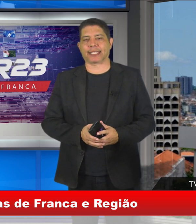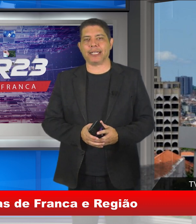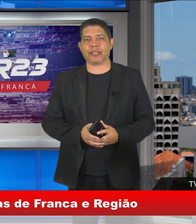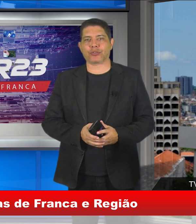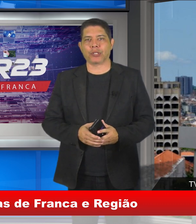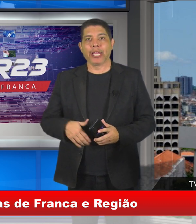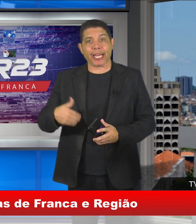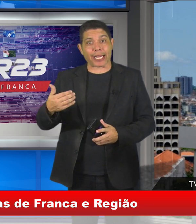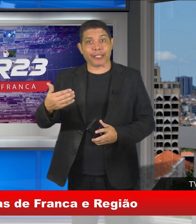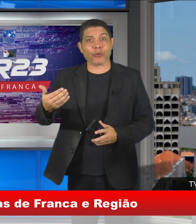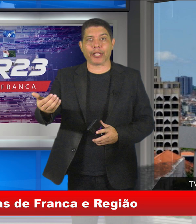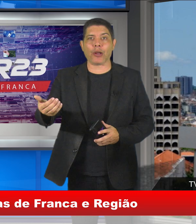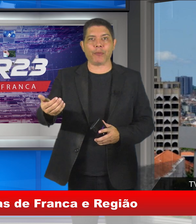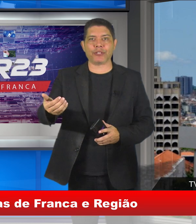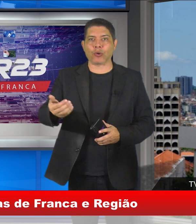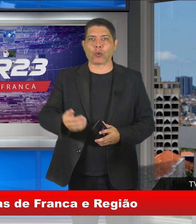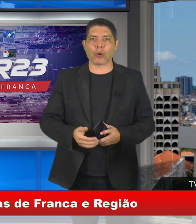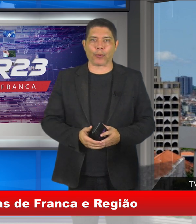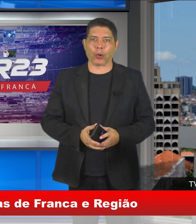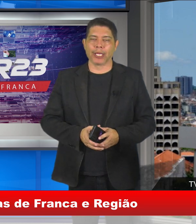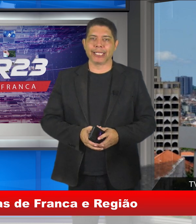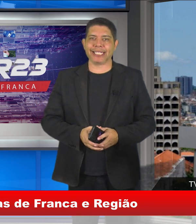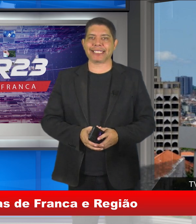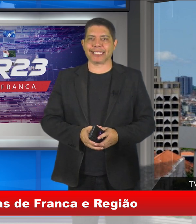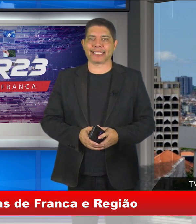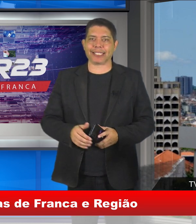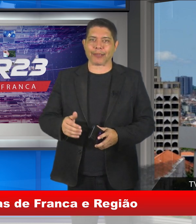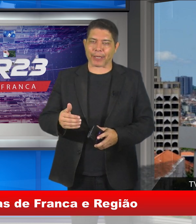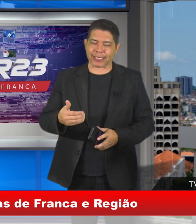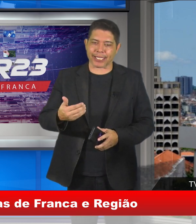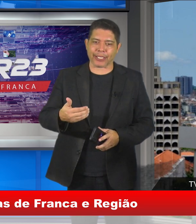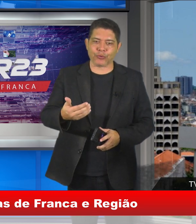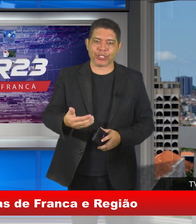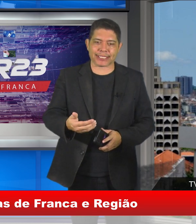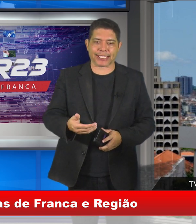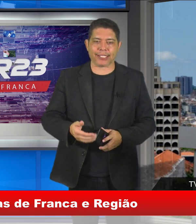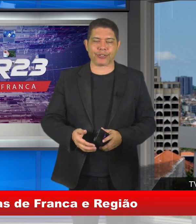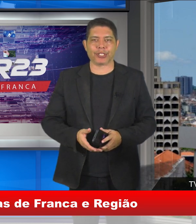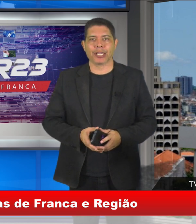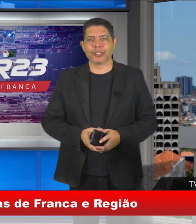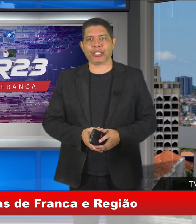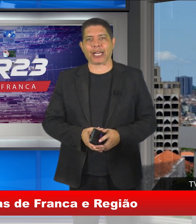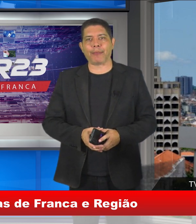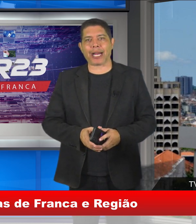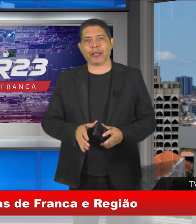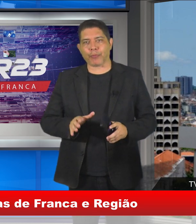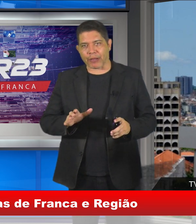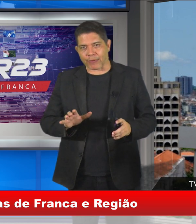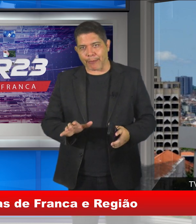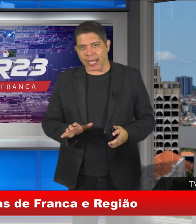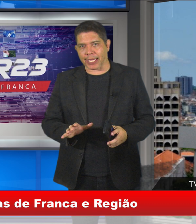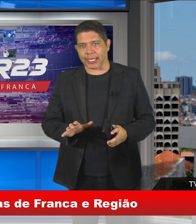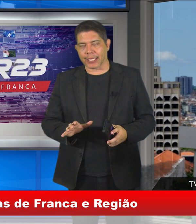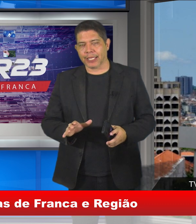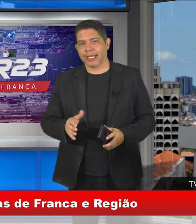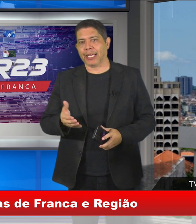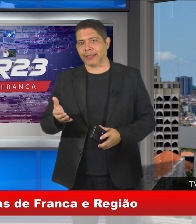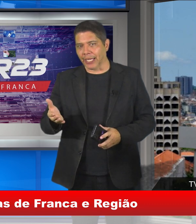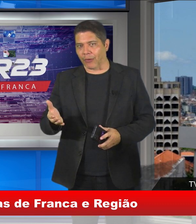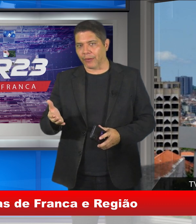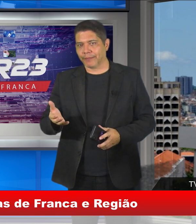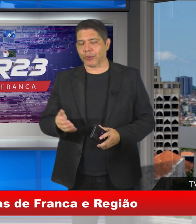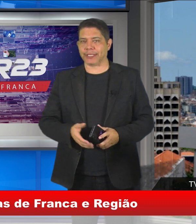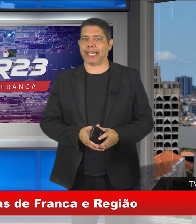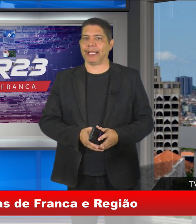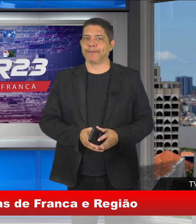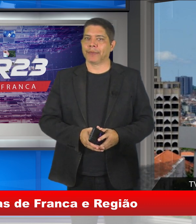aquele descanso? É aquilo que realmente seu corpo necessita para ter aí um dia seguinte de trabalho, para ficar bem?